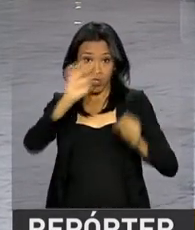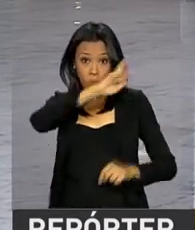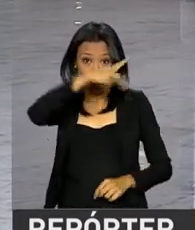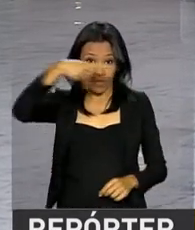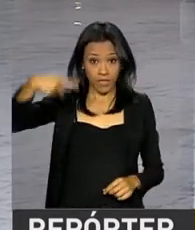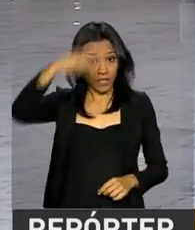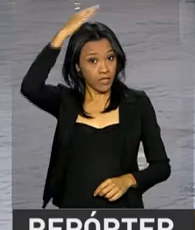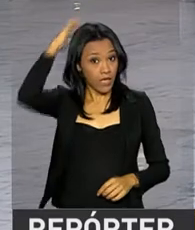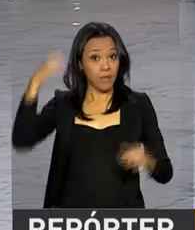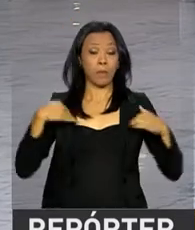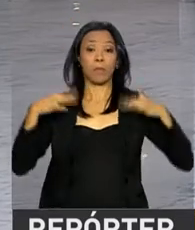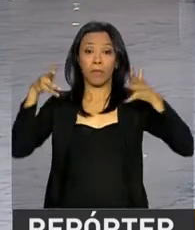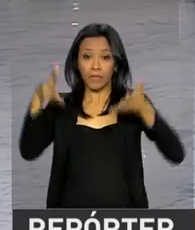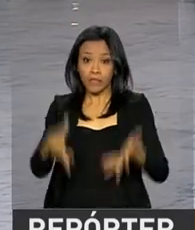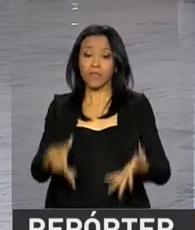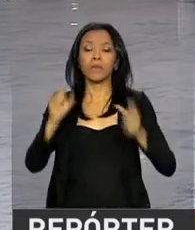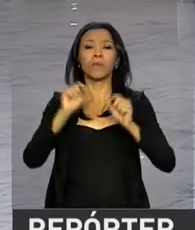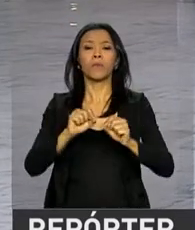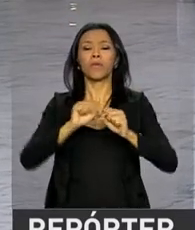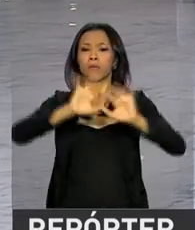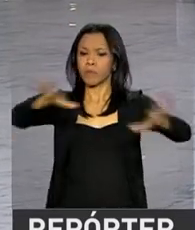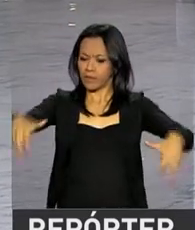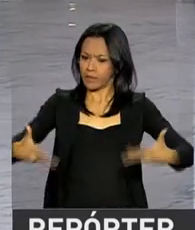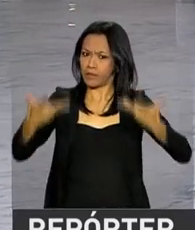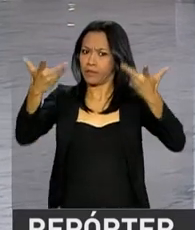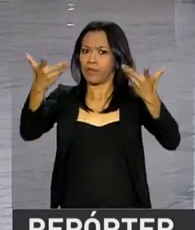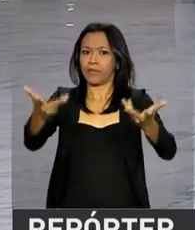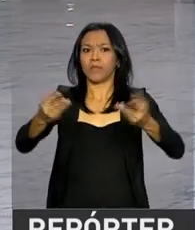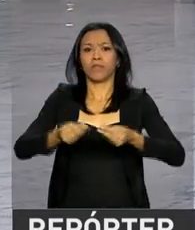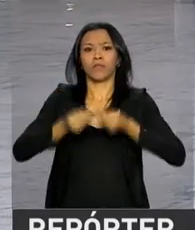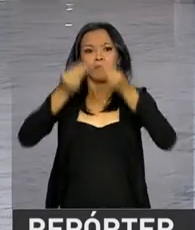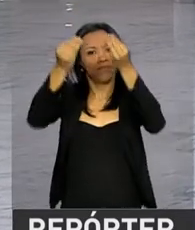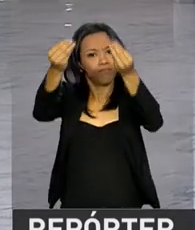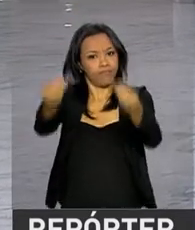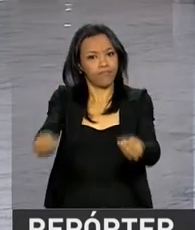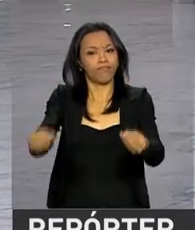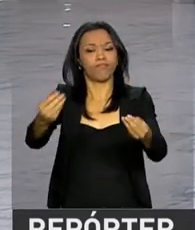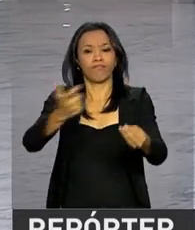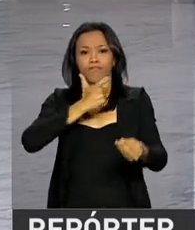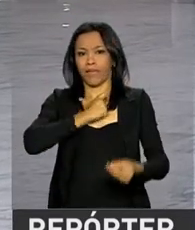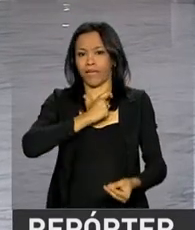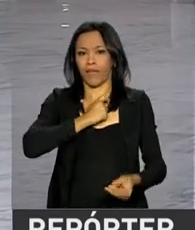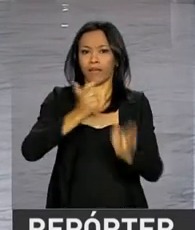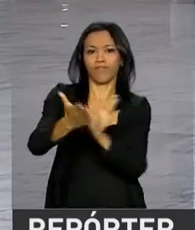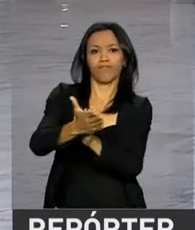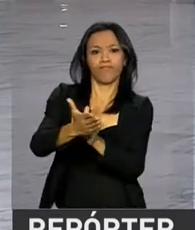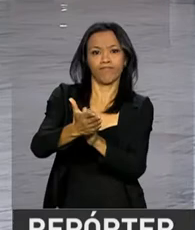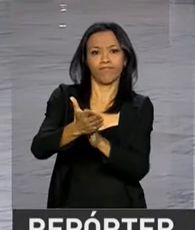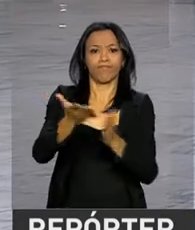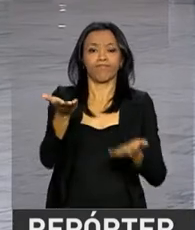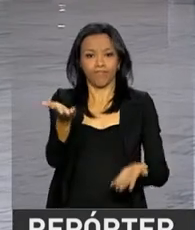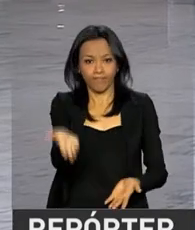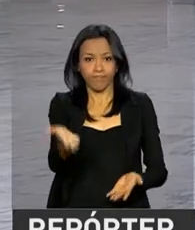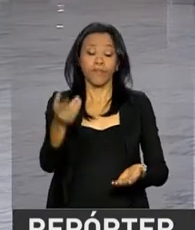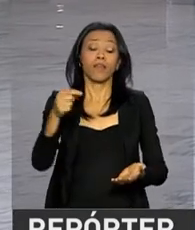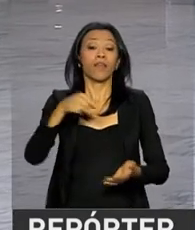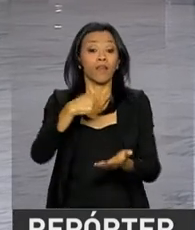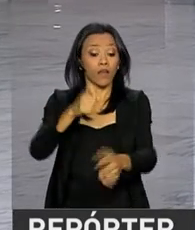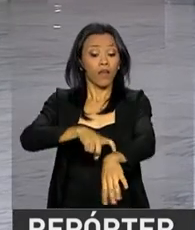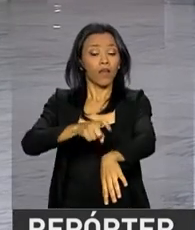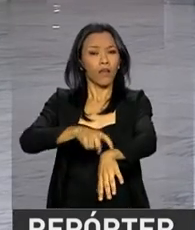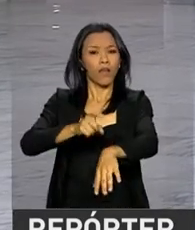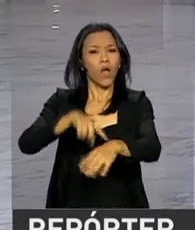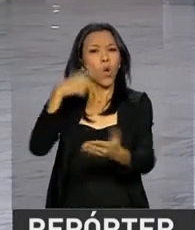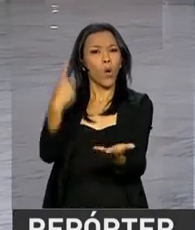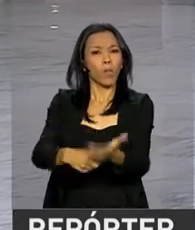participa da cerimônia de imposição da medalha da ordem do mérito aeronáutico a cerimônia está prevista para começar